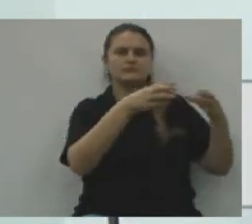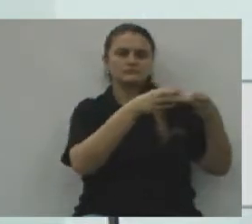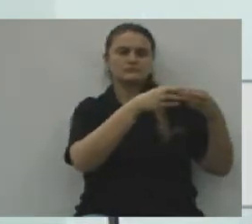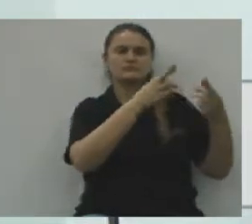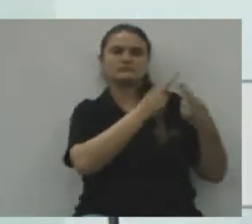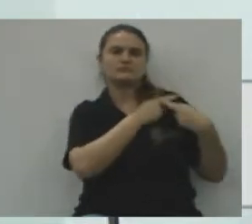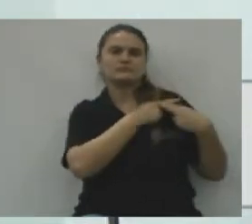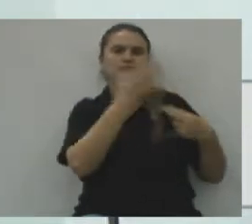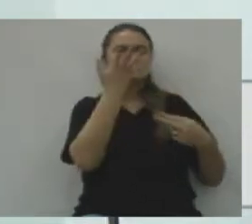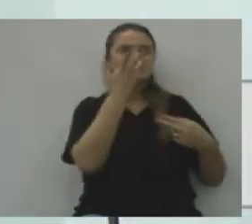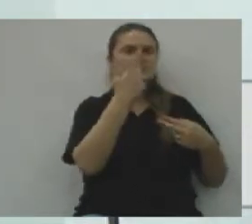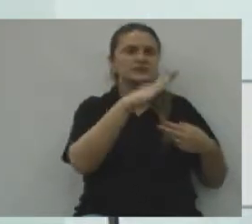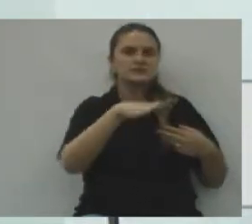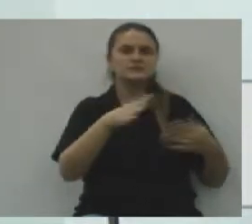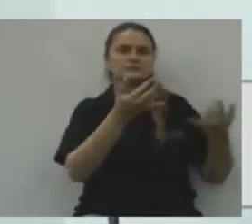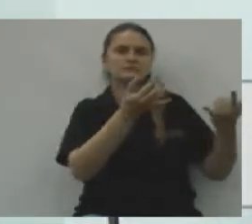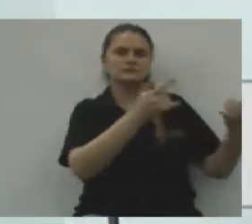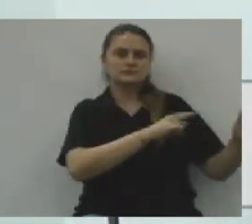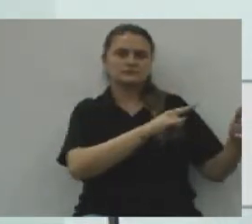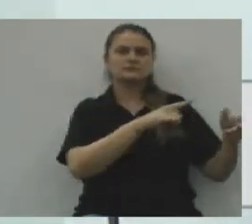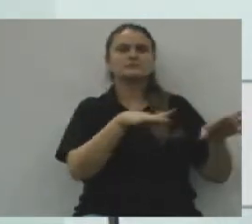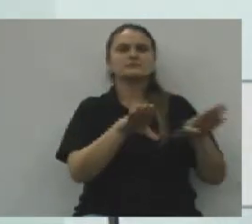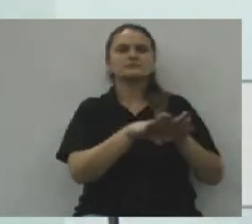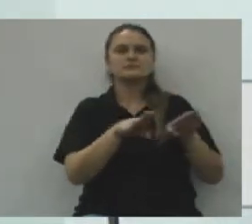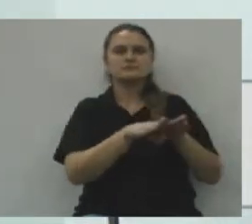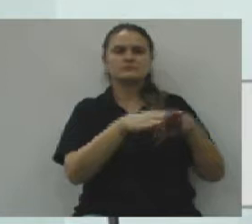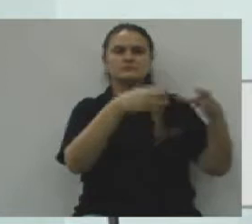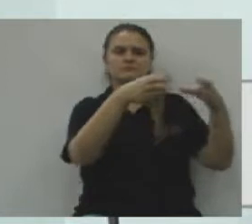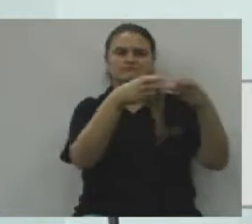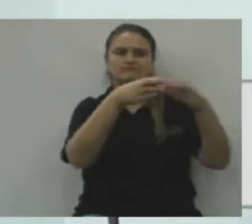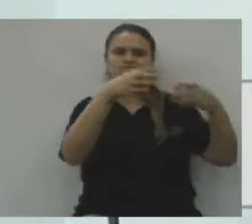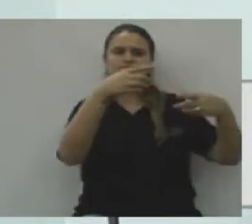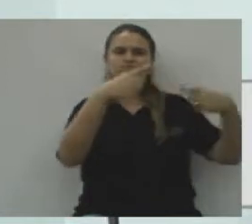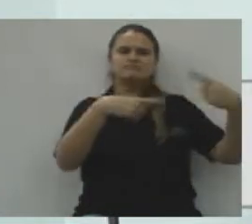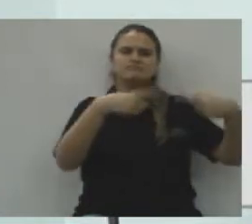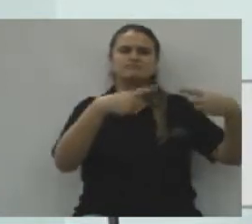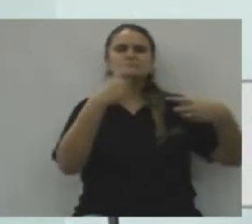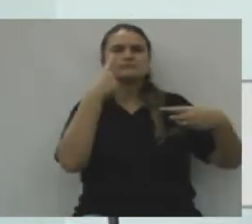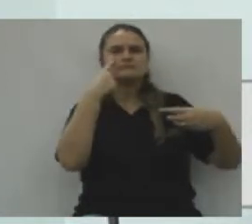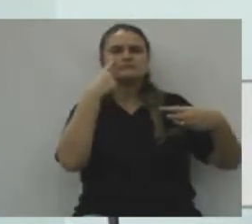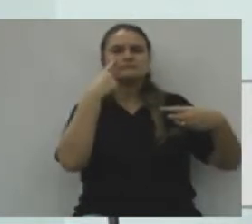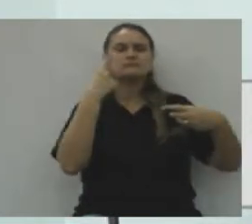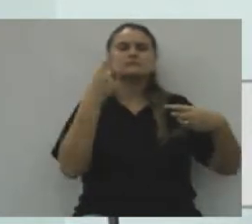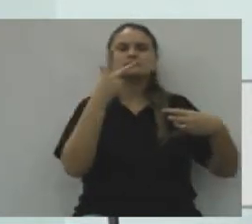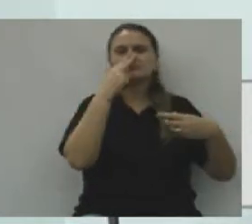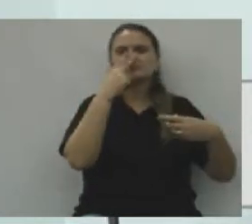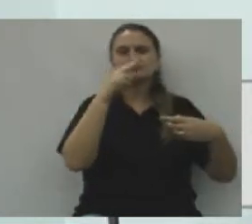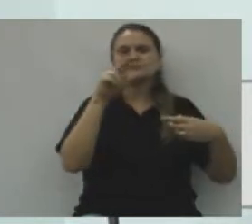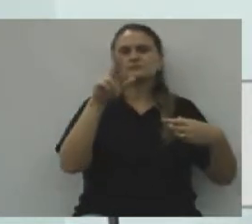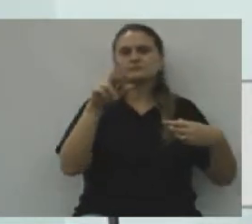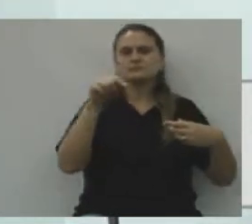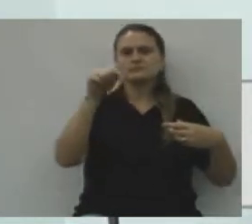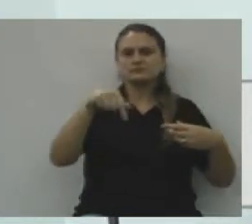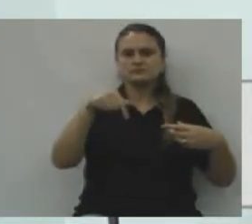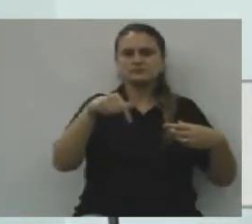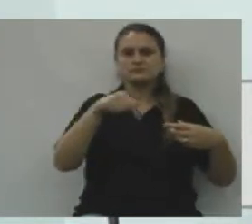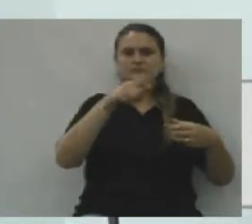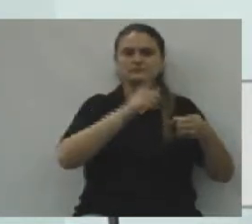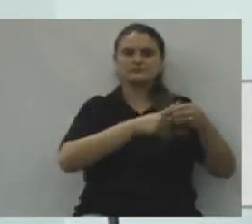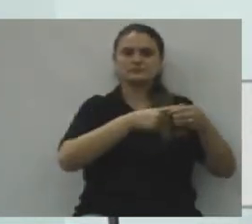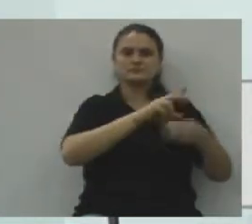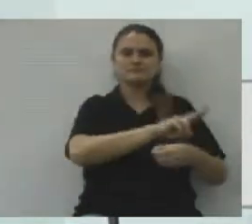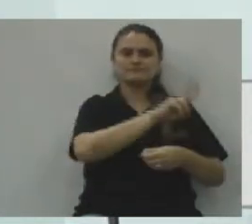Nós temos, claro, em comarcas de entrância, de tamanho, de porte, similar ao de União da Vitória,